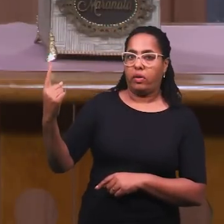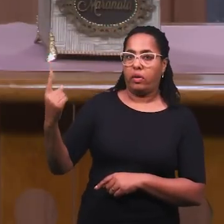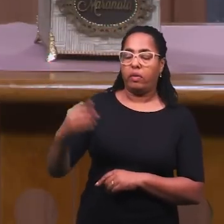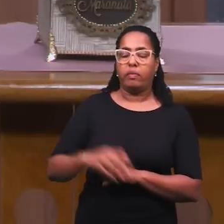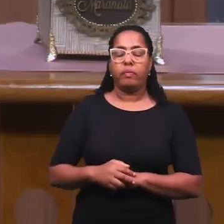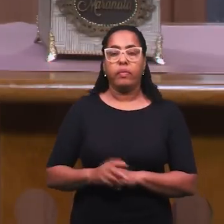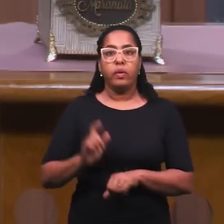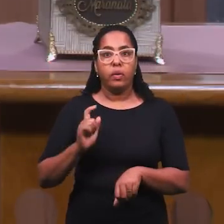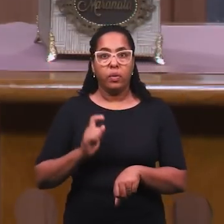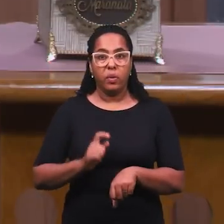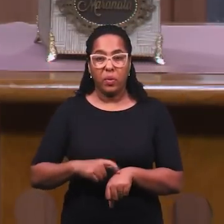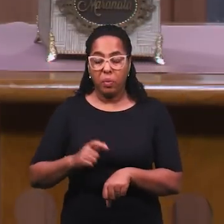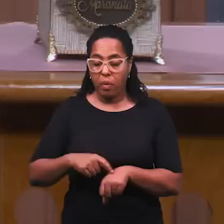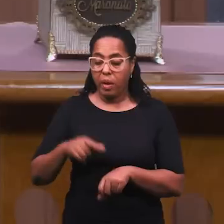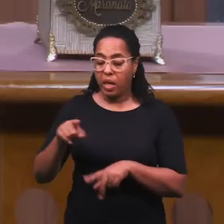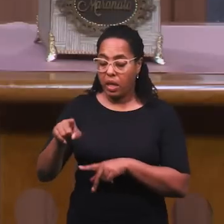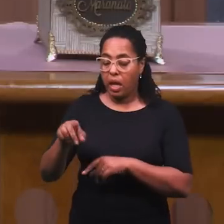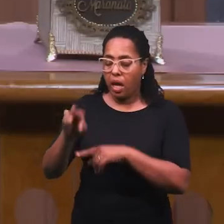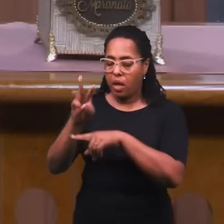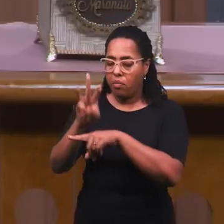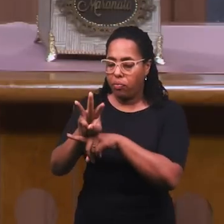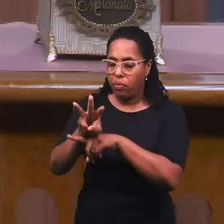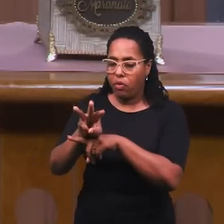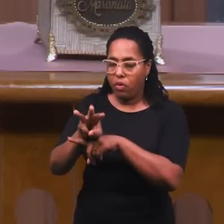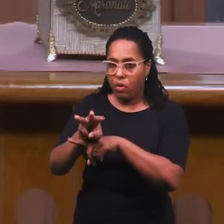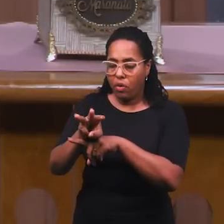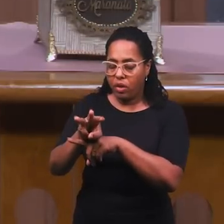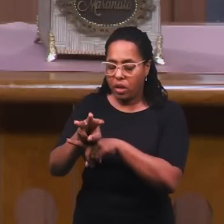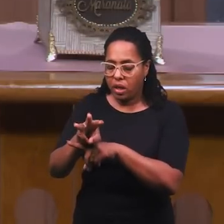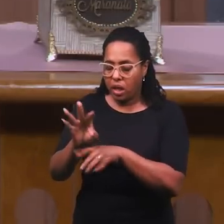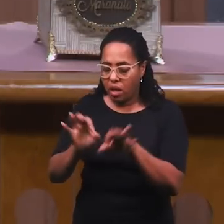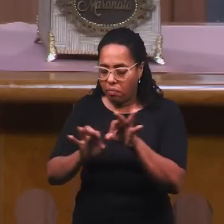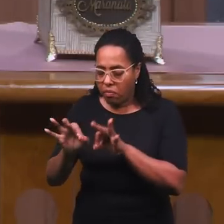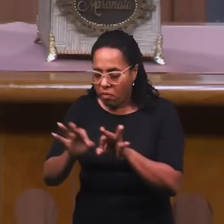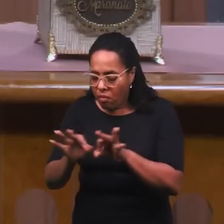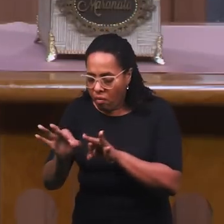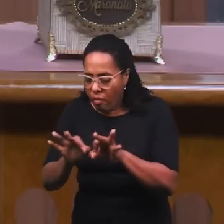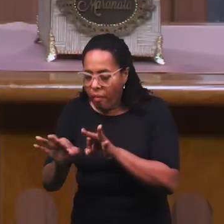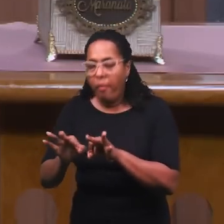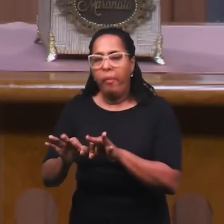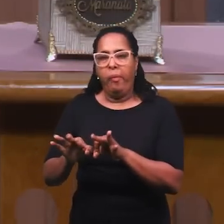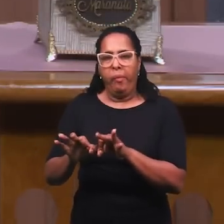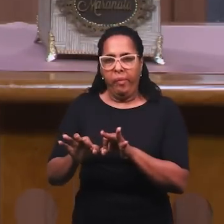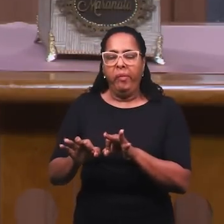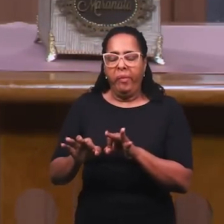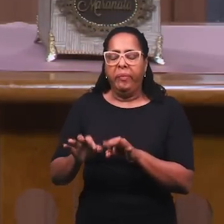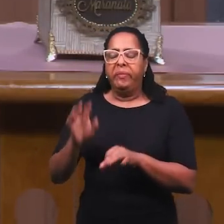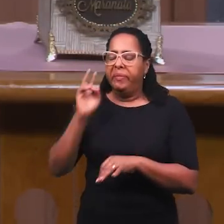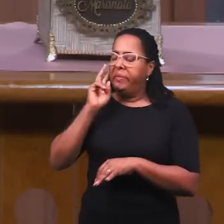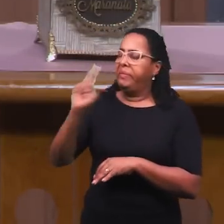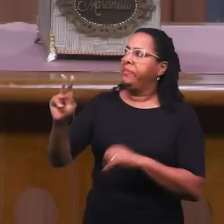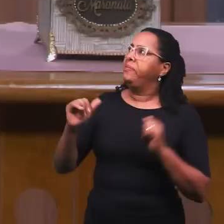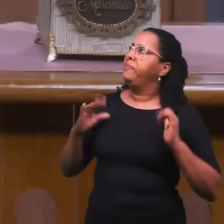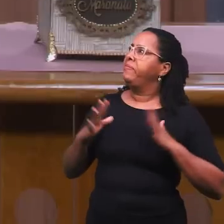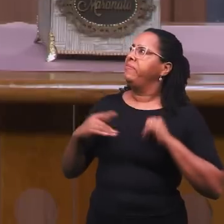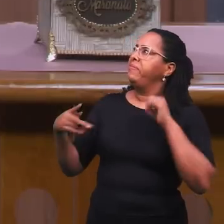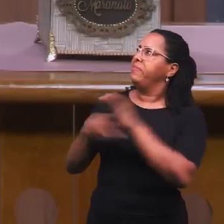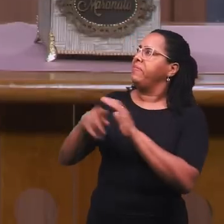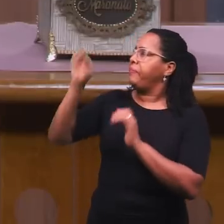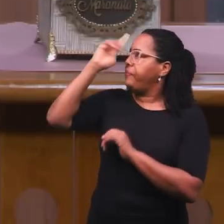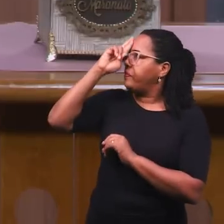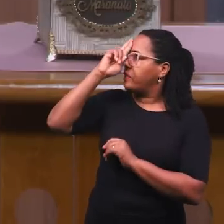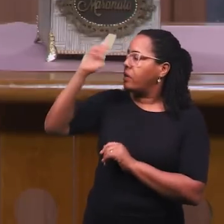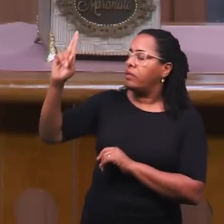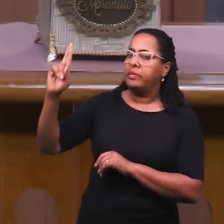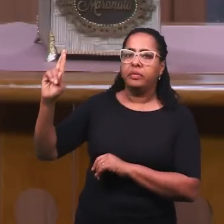eterna. Então, naquele momento, trilhando o trigo, profeticamente buscando a palavra, ele vê o anjo